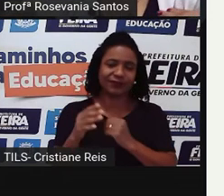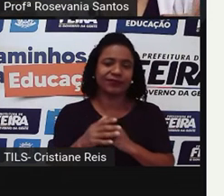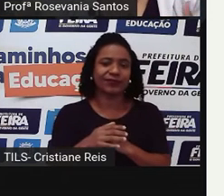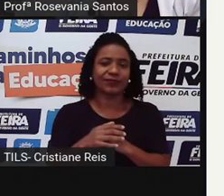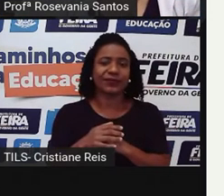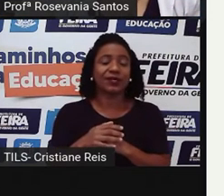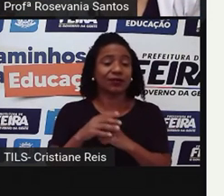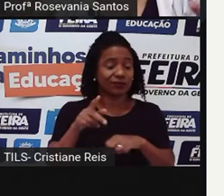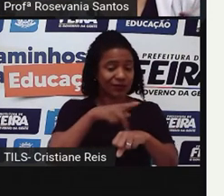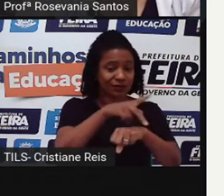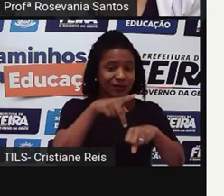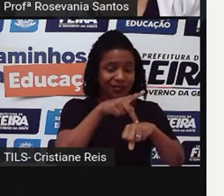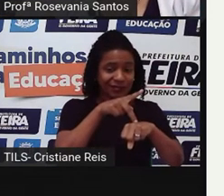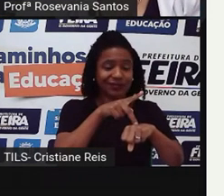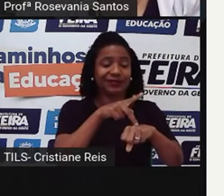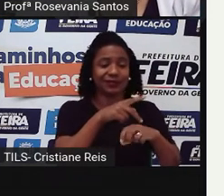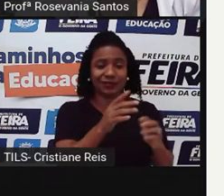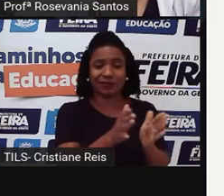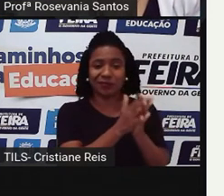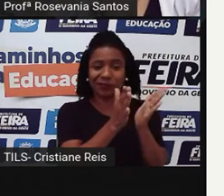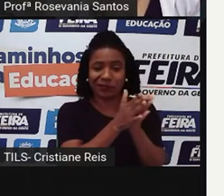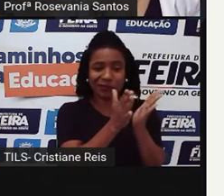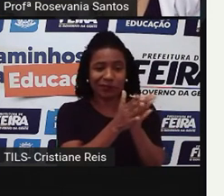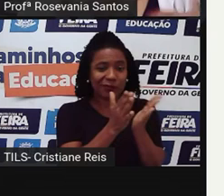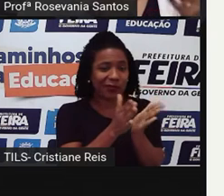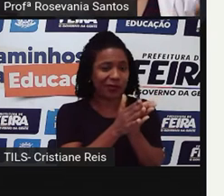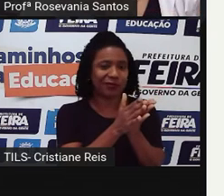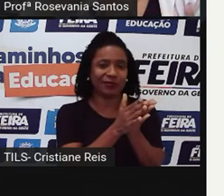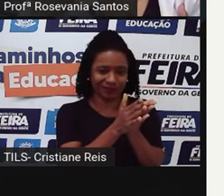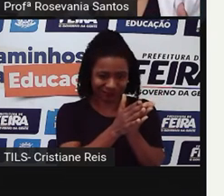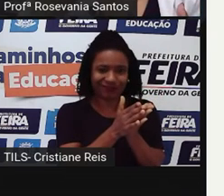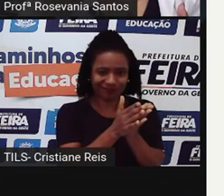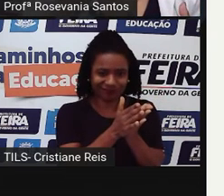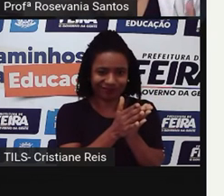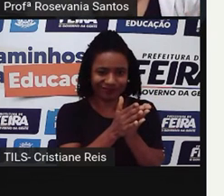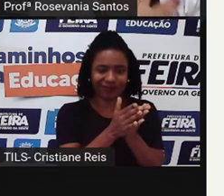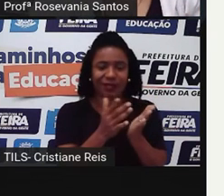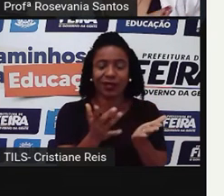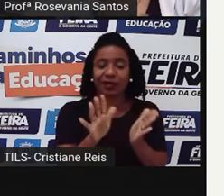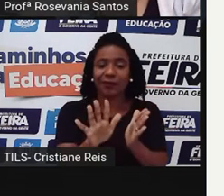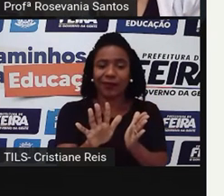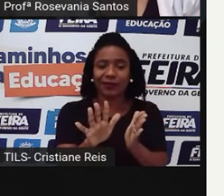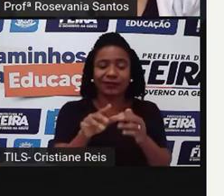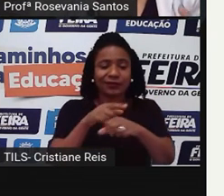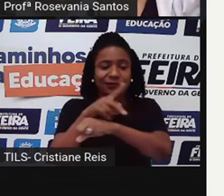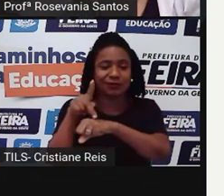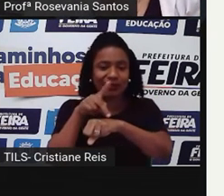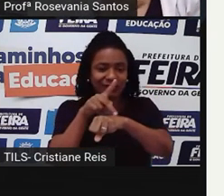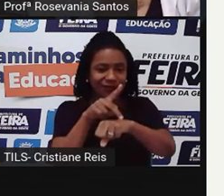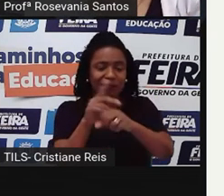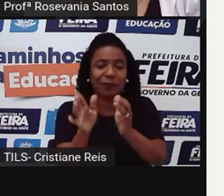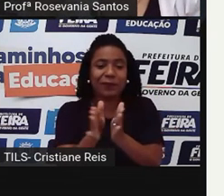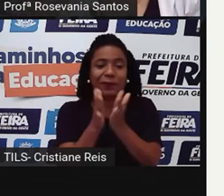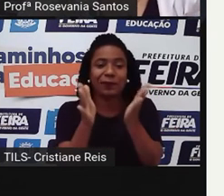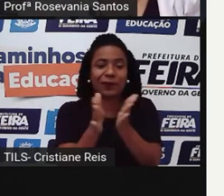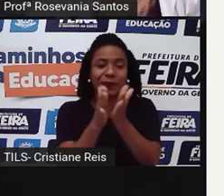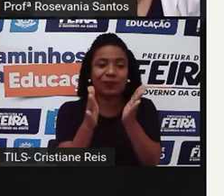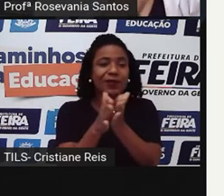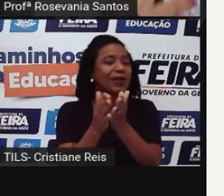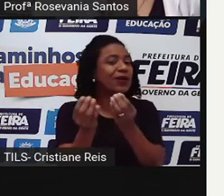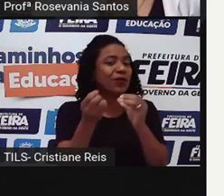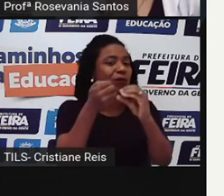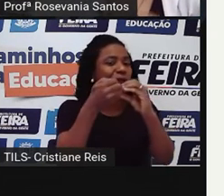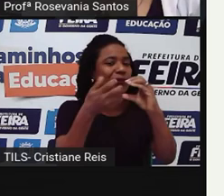países subdesenvolvidos eram os países mais pobres, e também a característica desses pobres, desses países mais